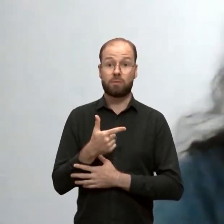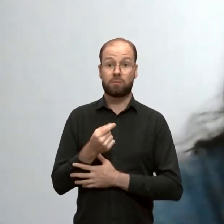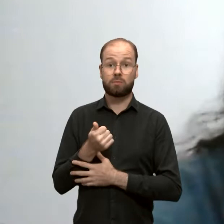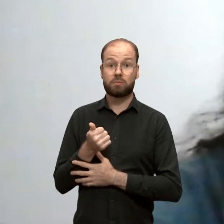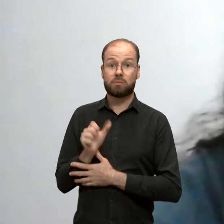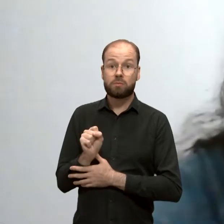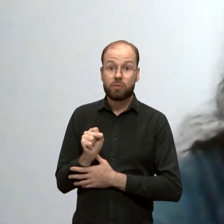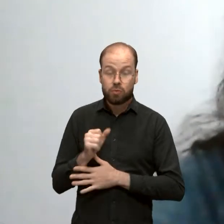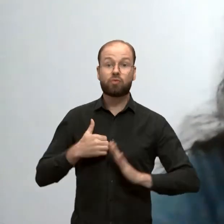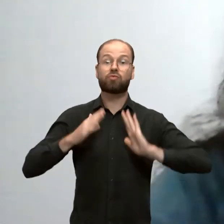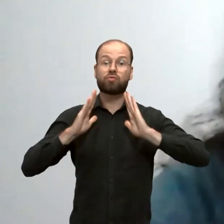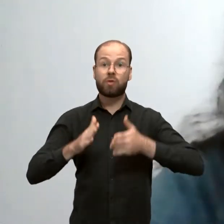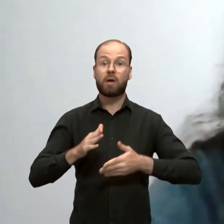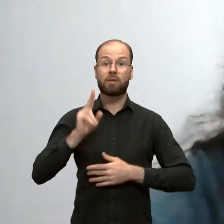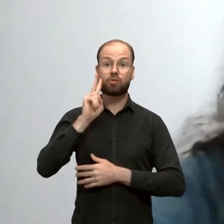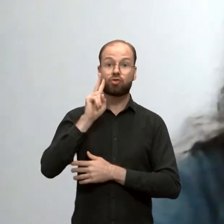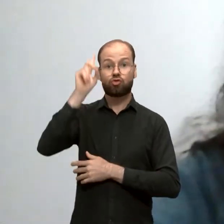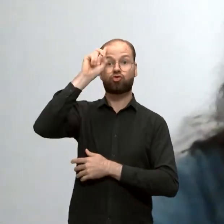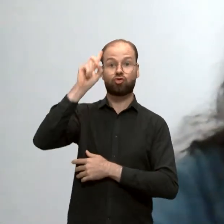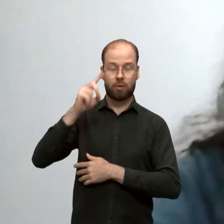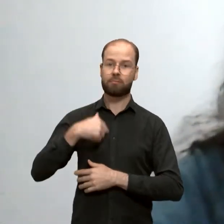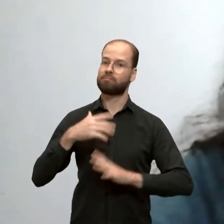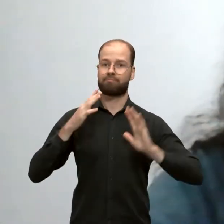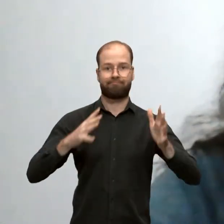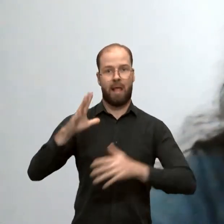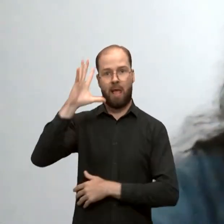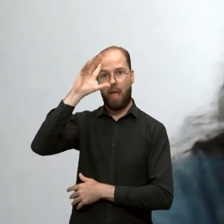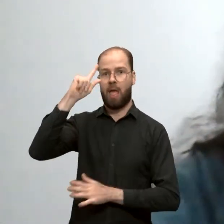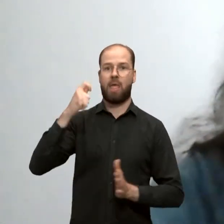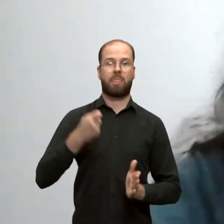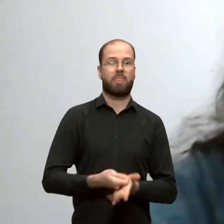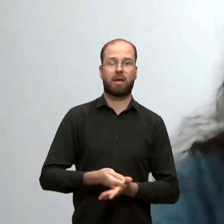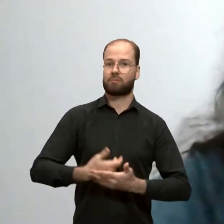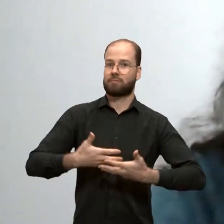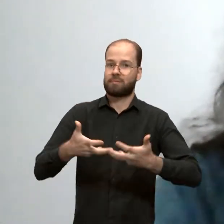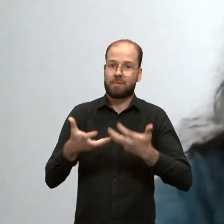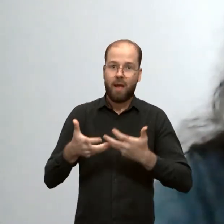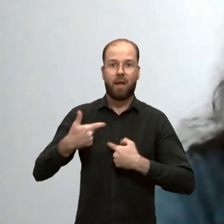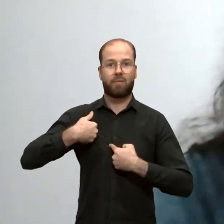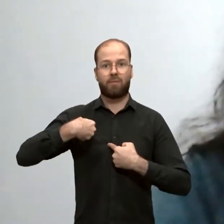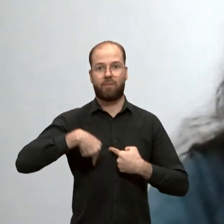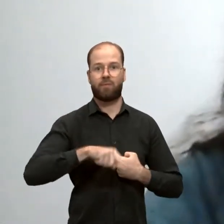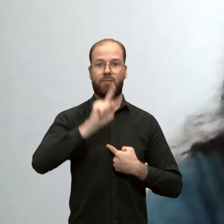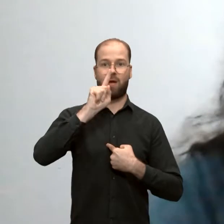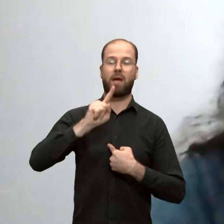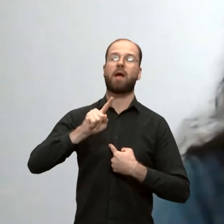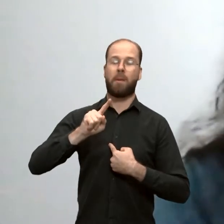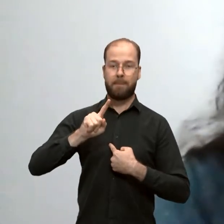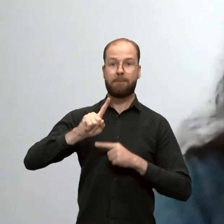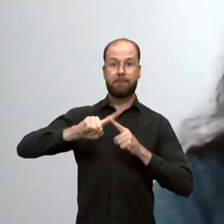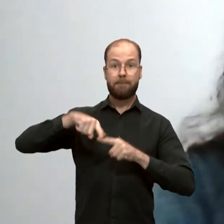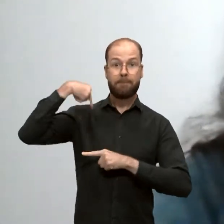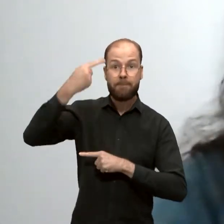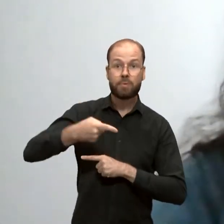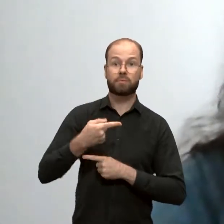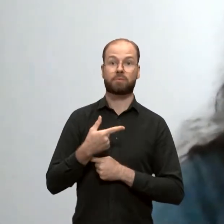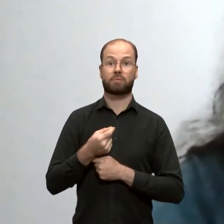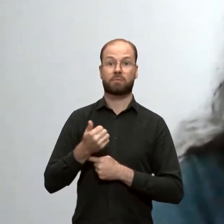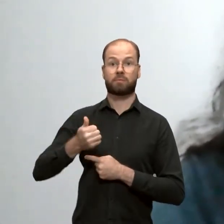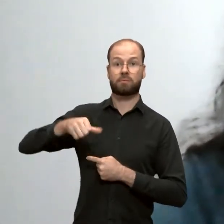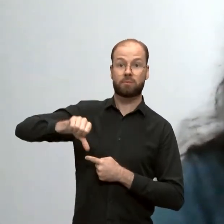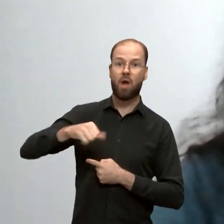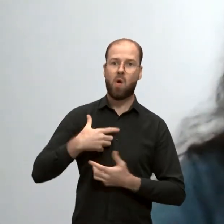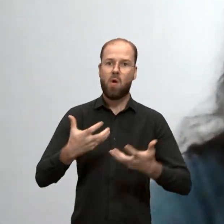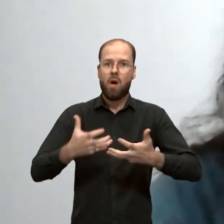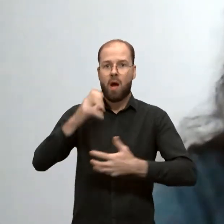do dia que ela foi visitar o PET, decidida que eu iria, no próximo ano, eu iria aprender francês, eu